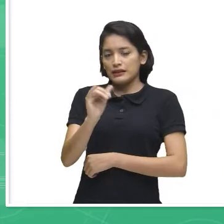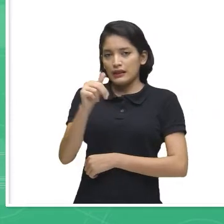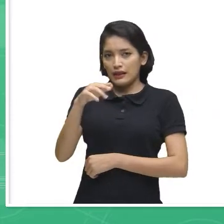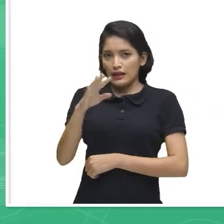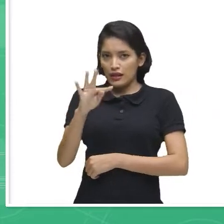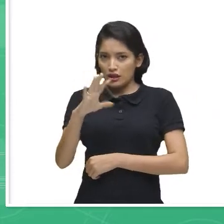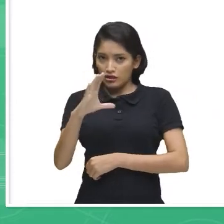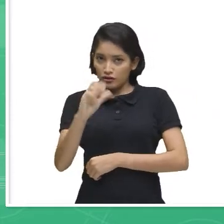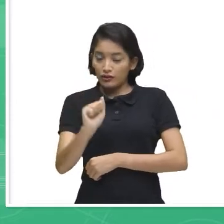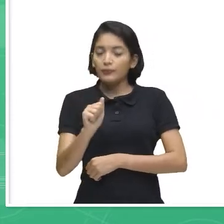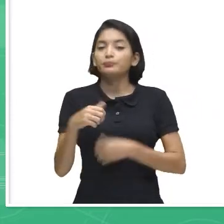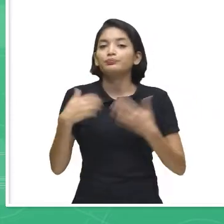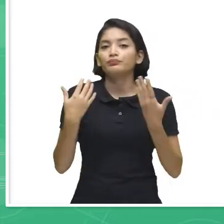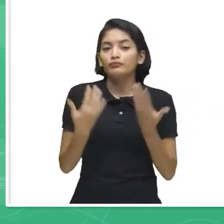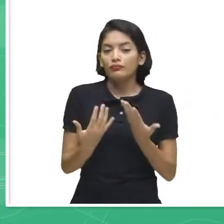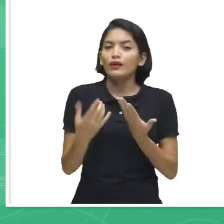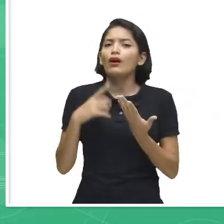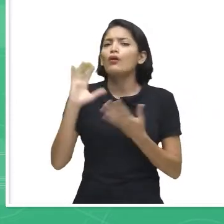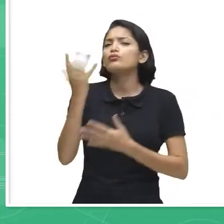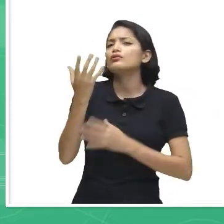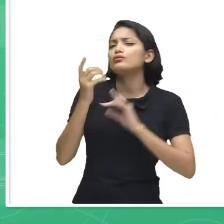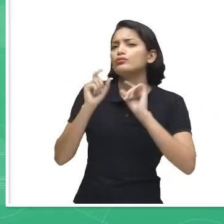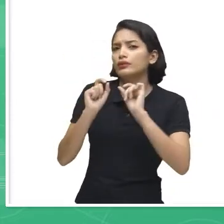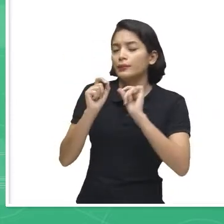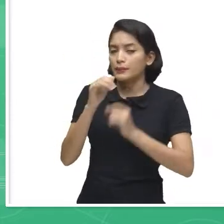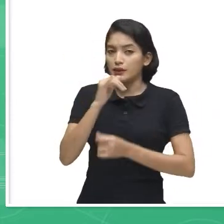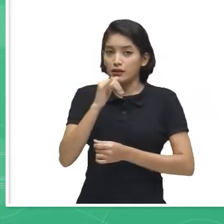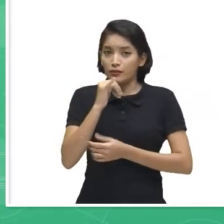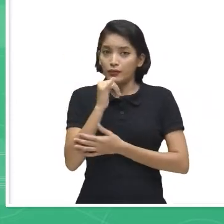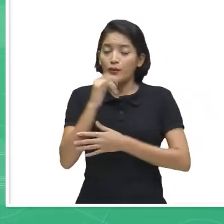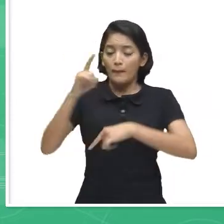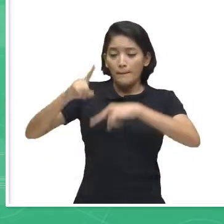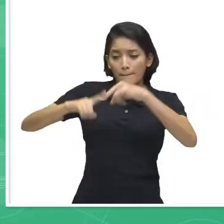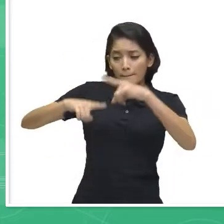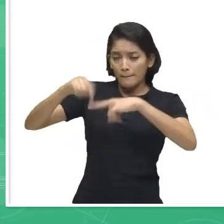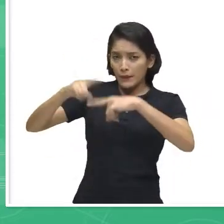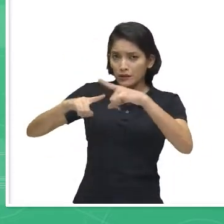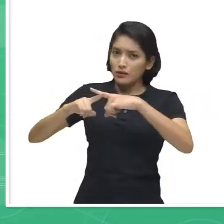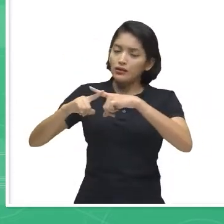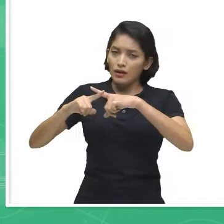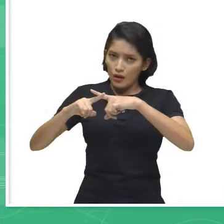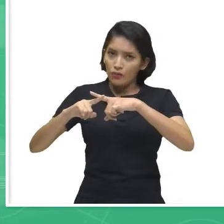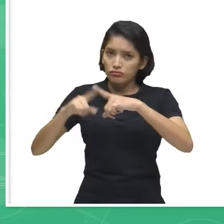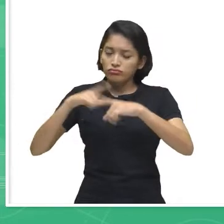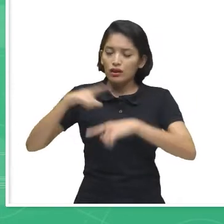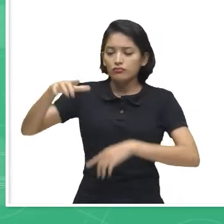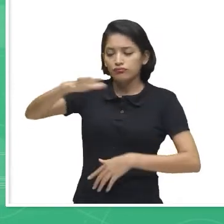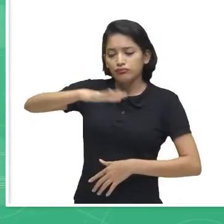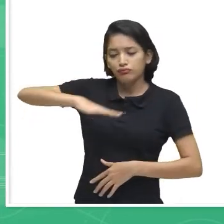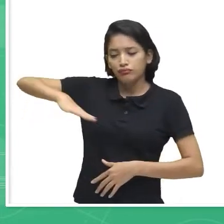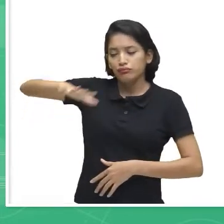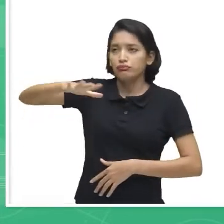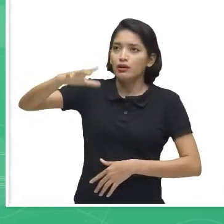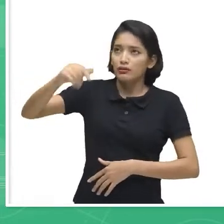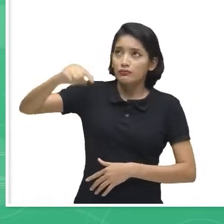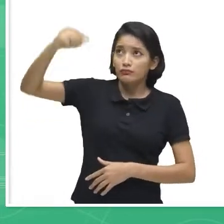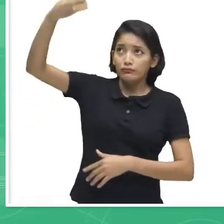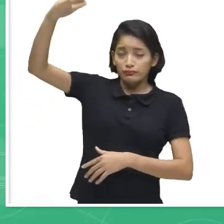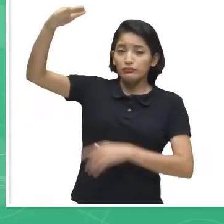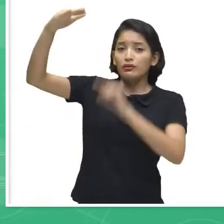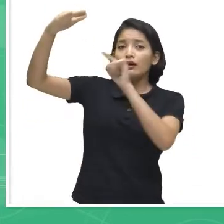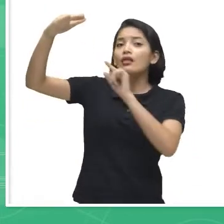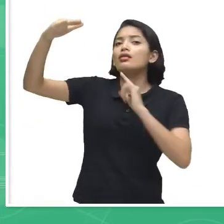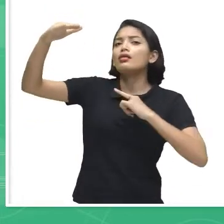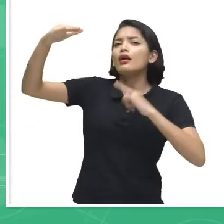olha, uma situação. Quando o corpo, ele ocupa uma determinada altura, ele tem um